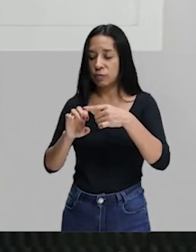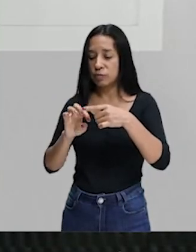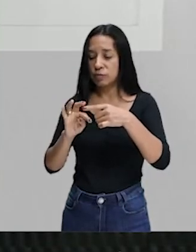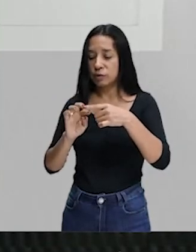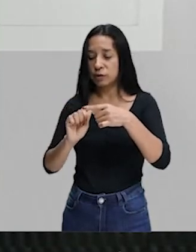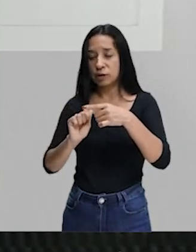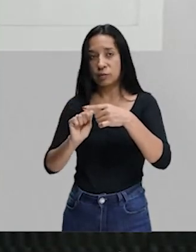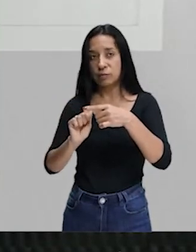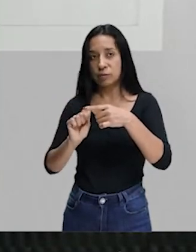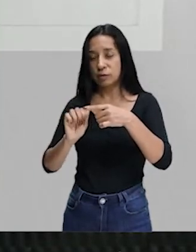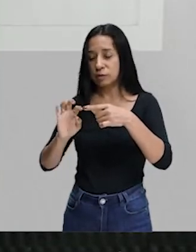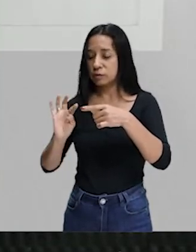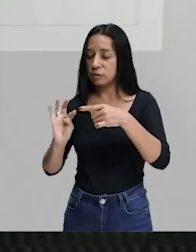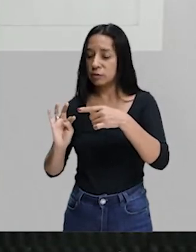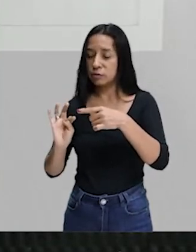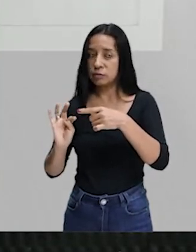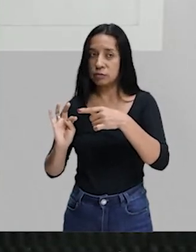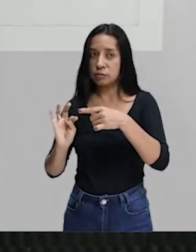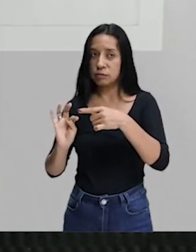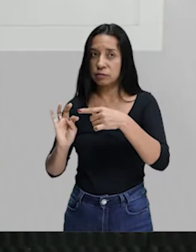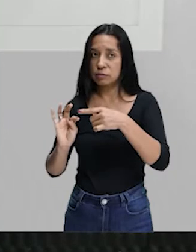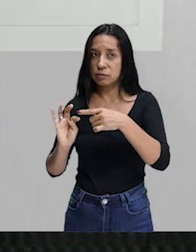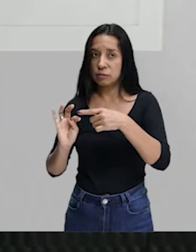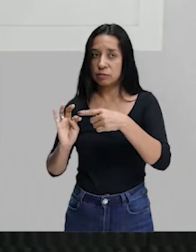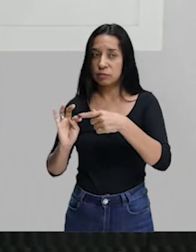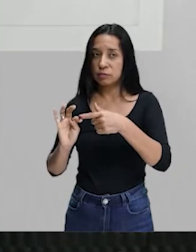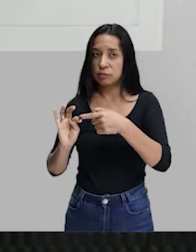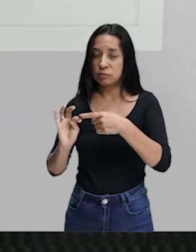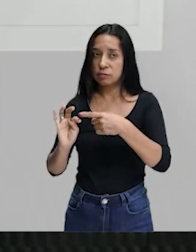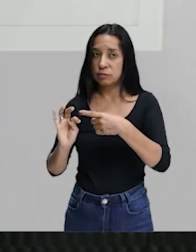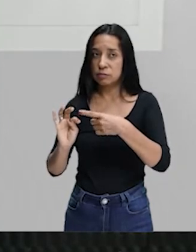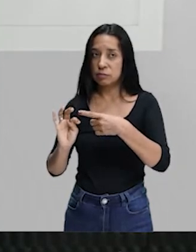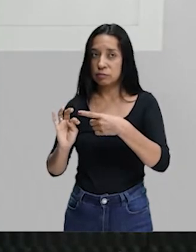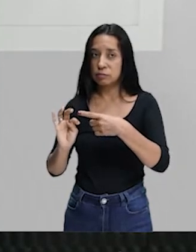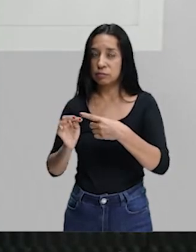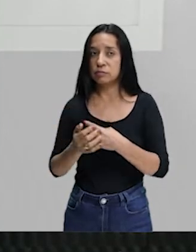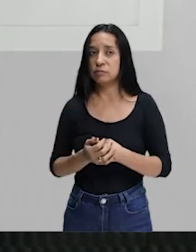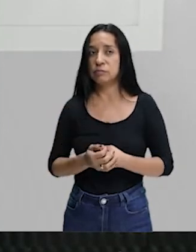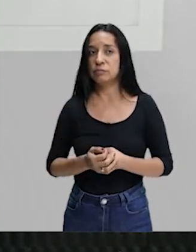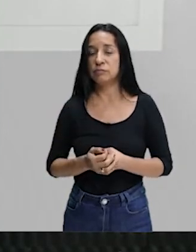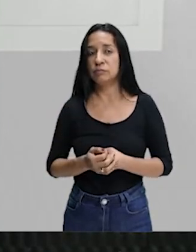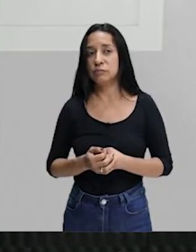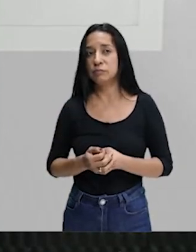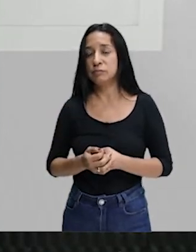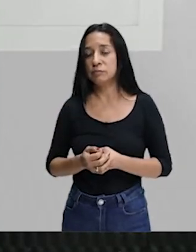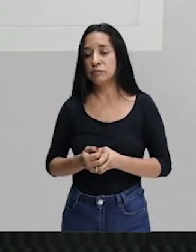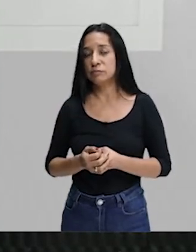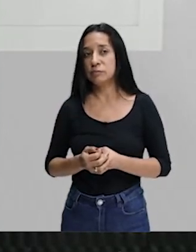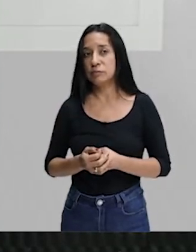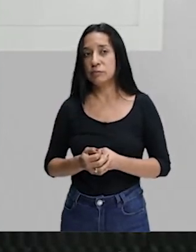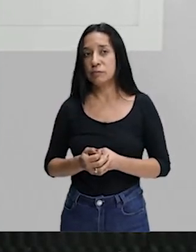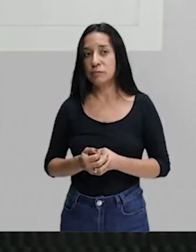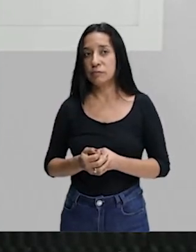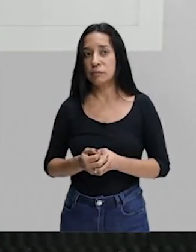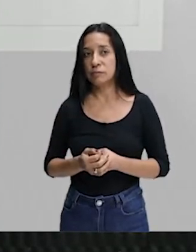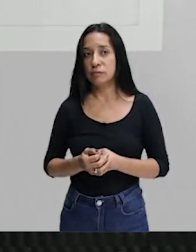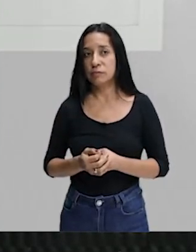vai ser essa. O fluxo, né, fluxo de calor,